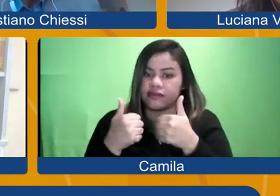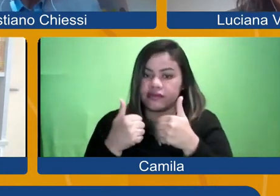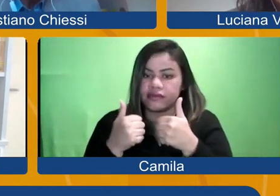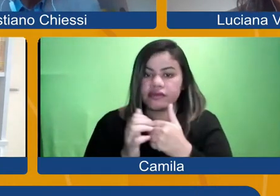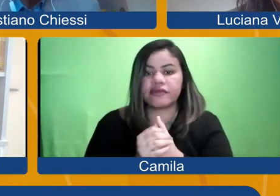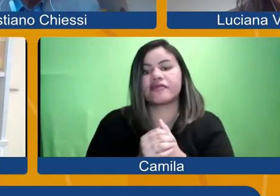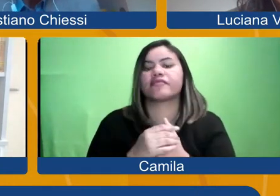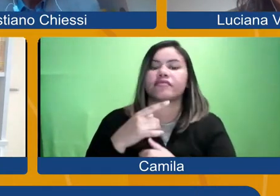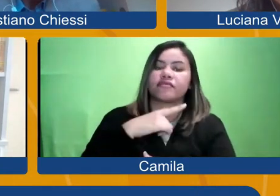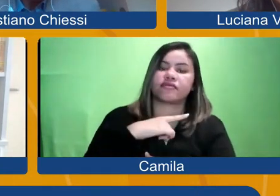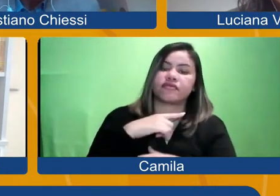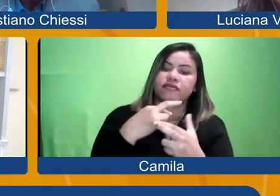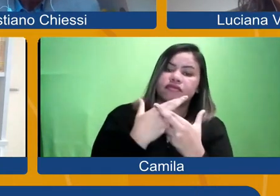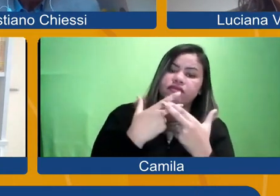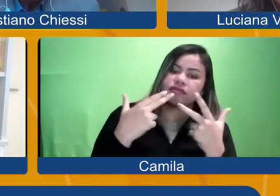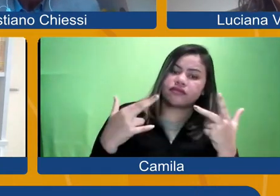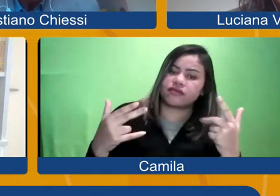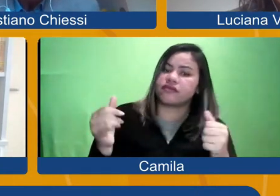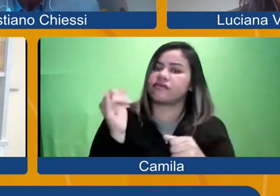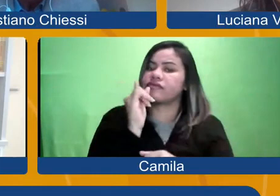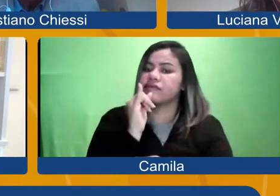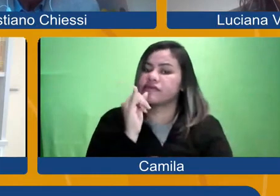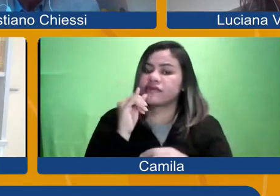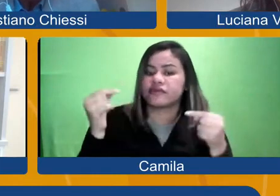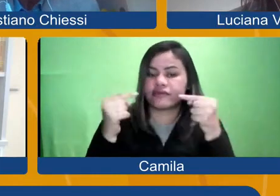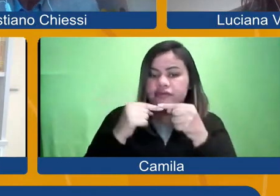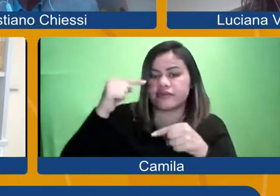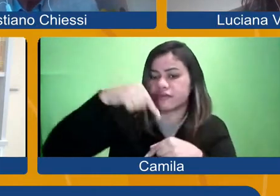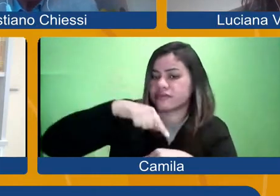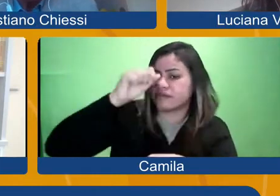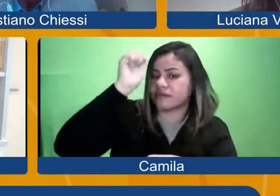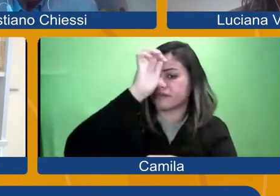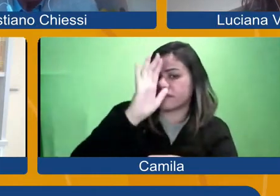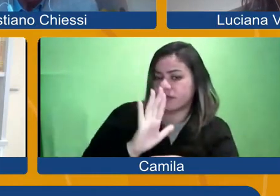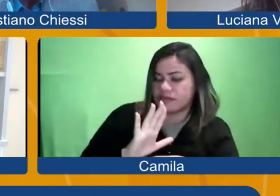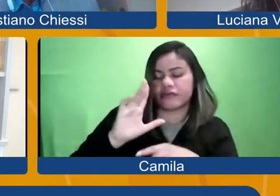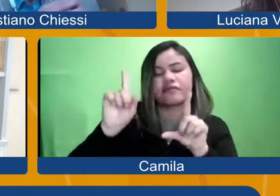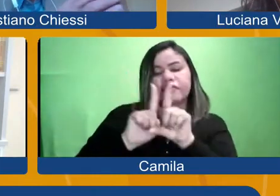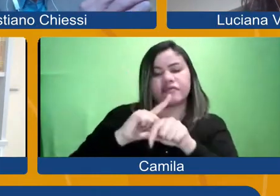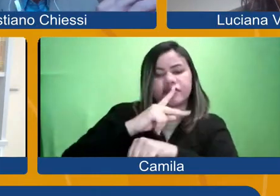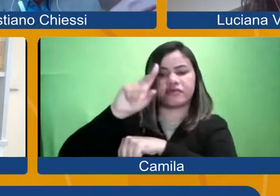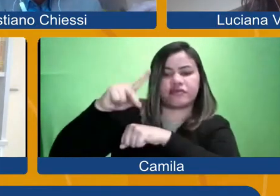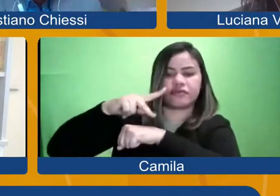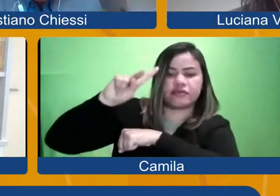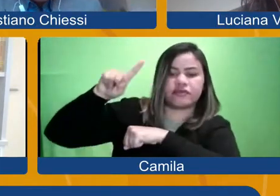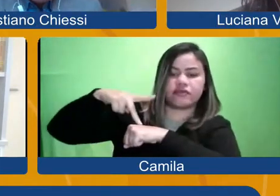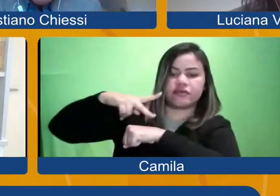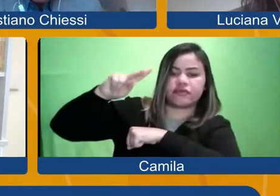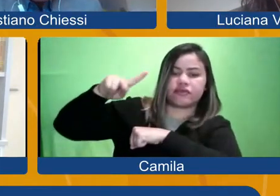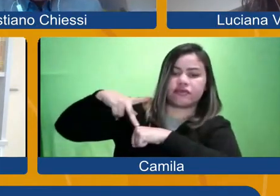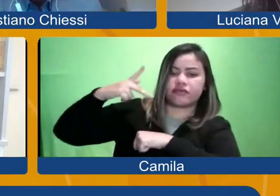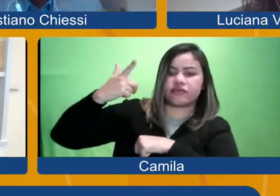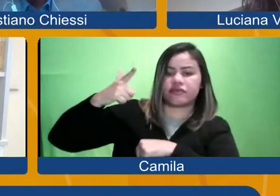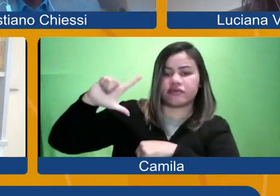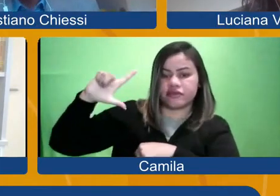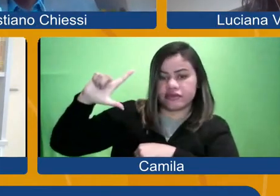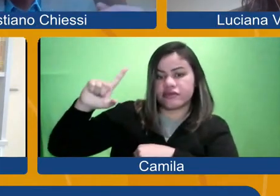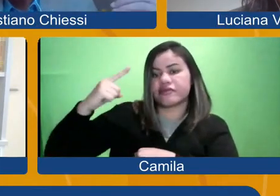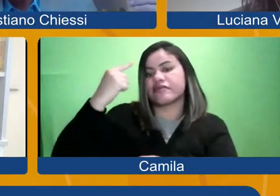em pequena escala, tanto no Brasil como no exterior, de sucesso. No âmbito das